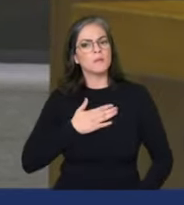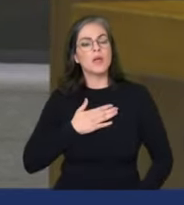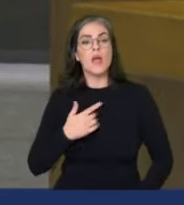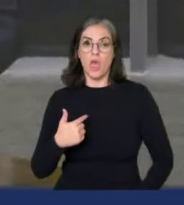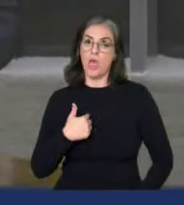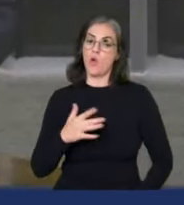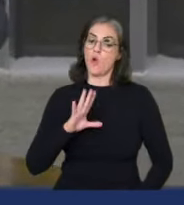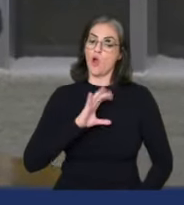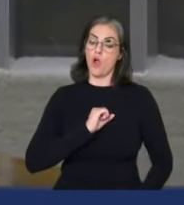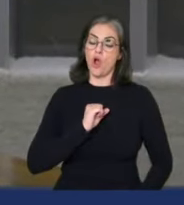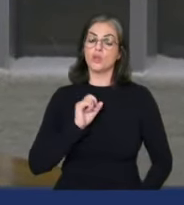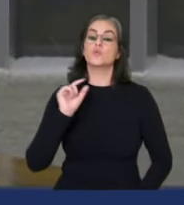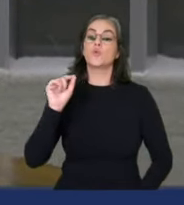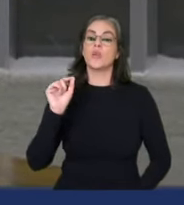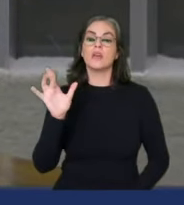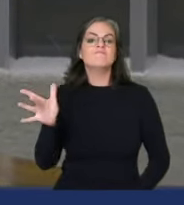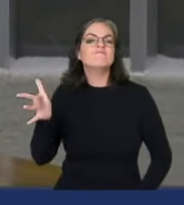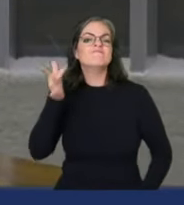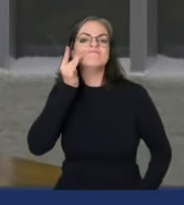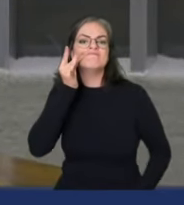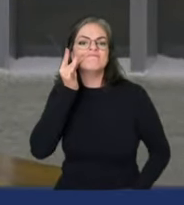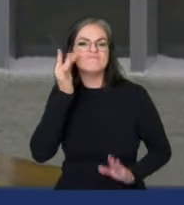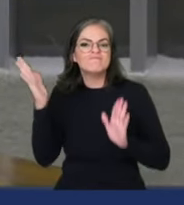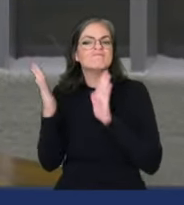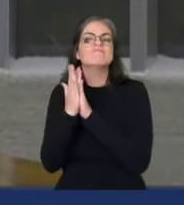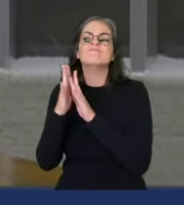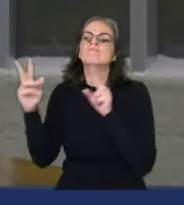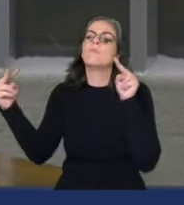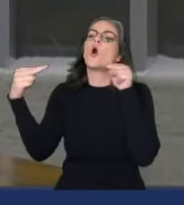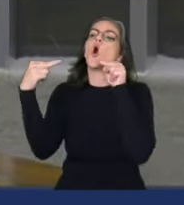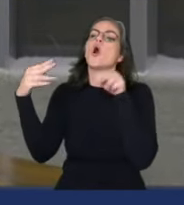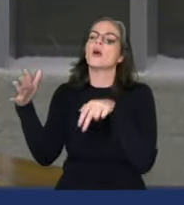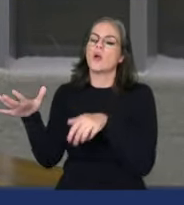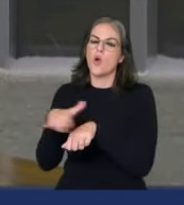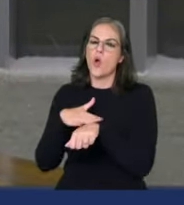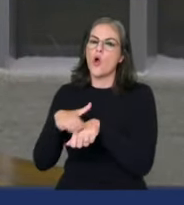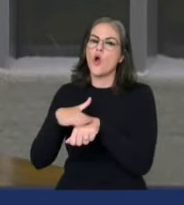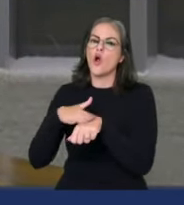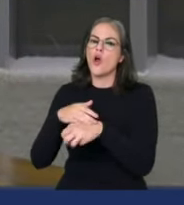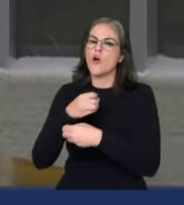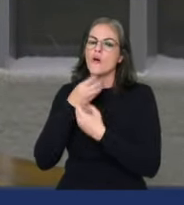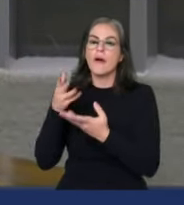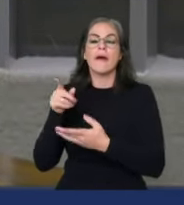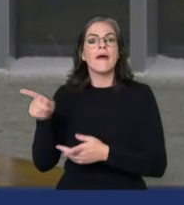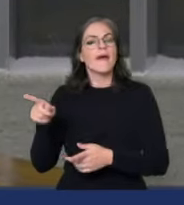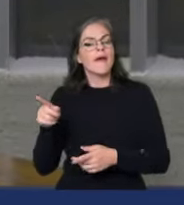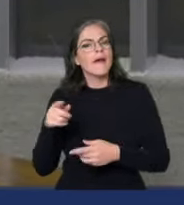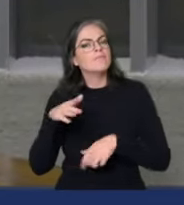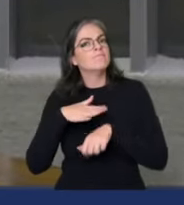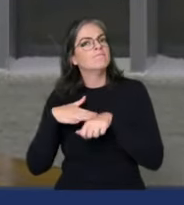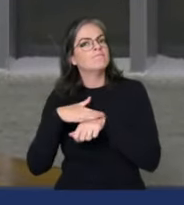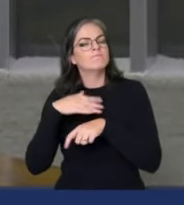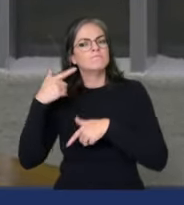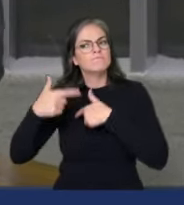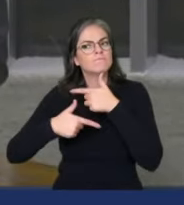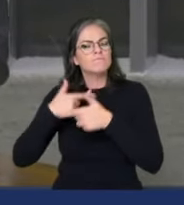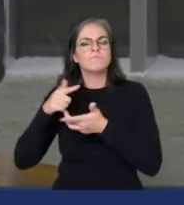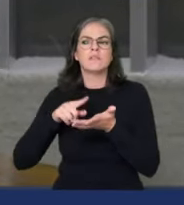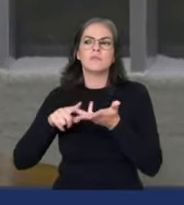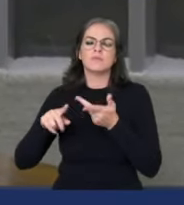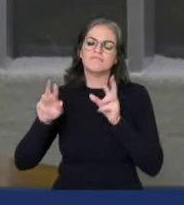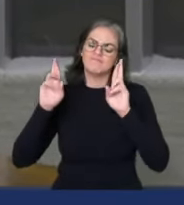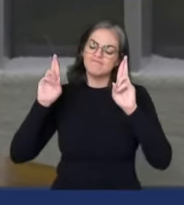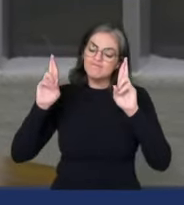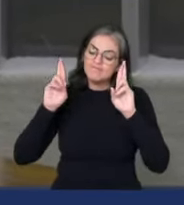com o ministro, tete a tete, olho no olho, muitas coisas que estão fazendo para o Brasil, que espero que aconteçam.